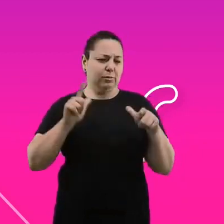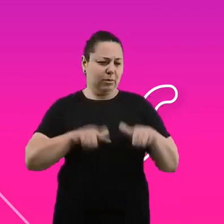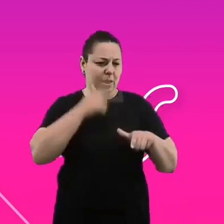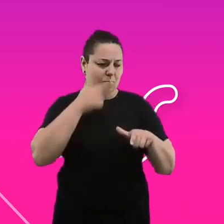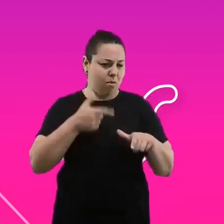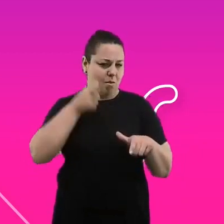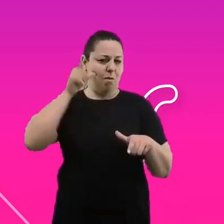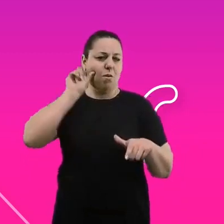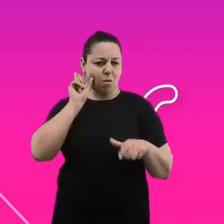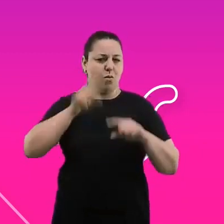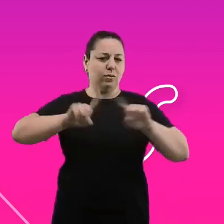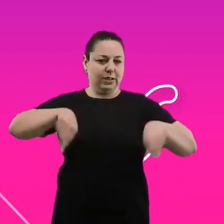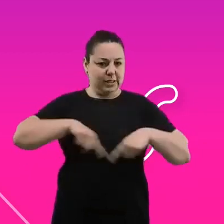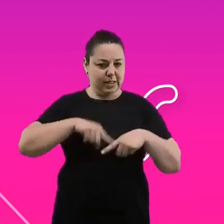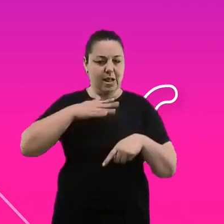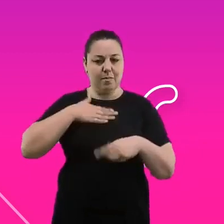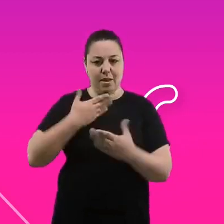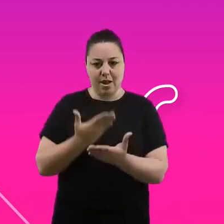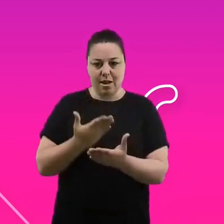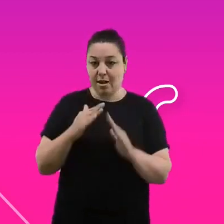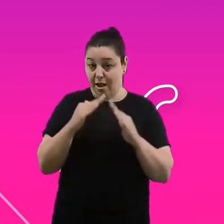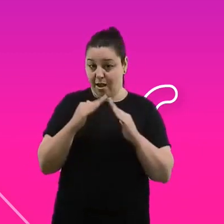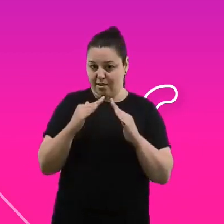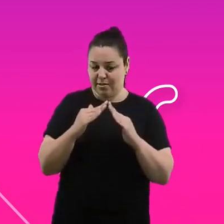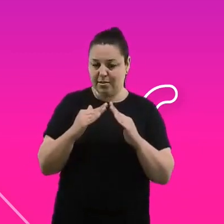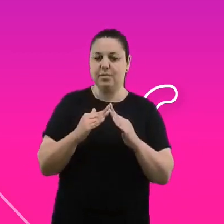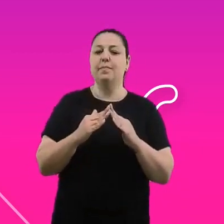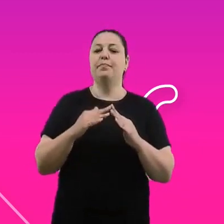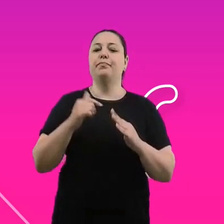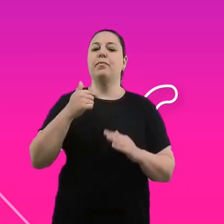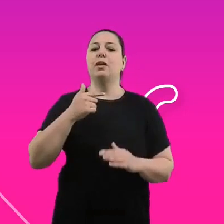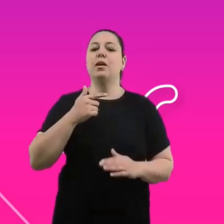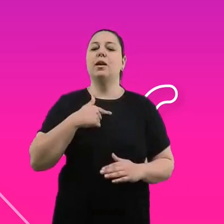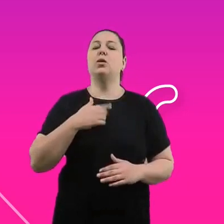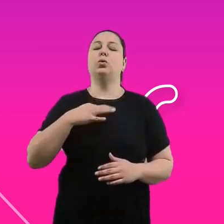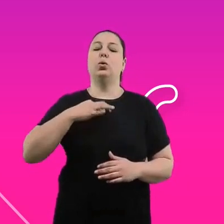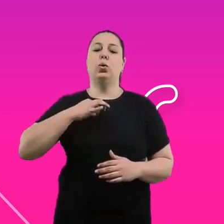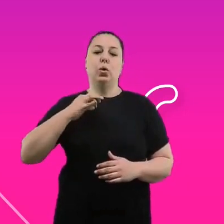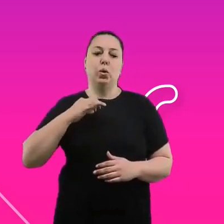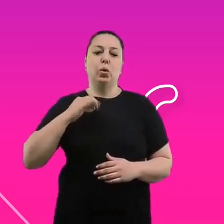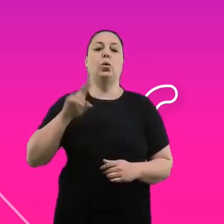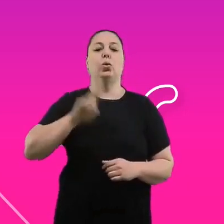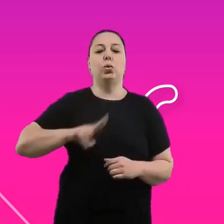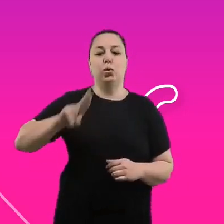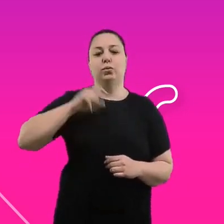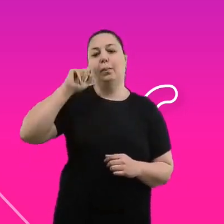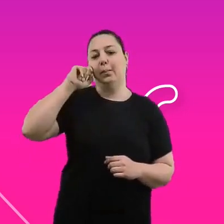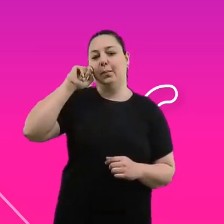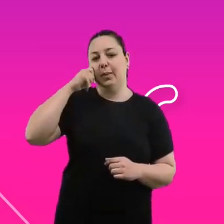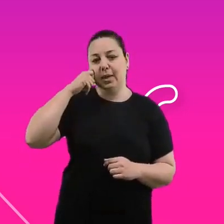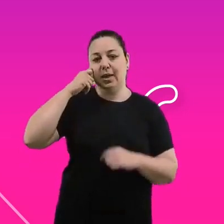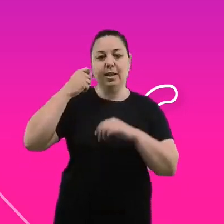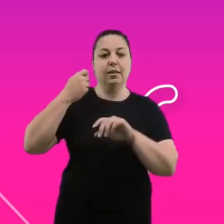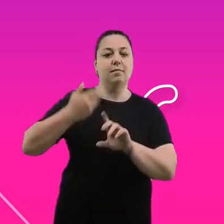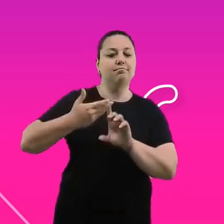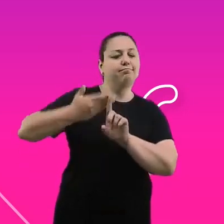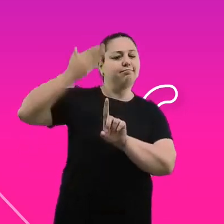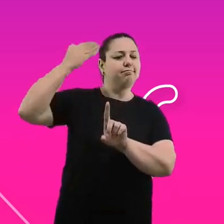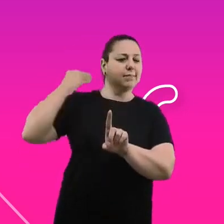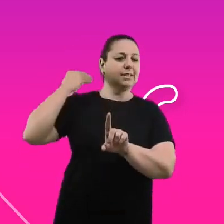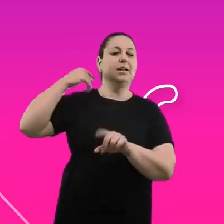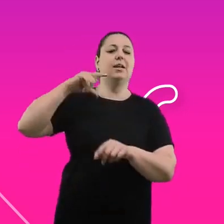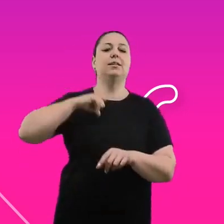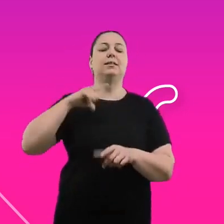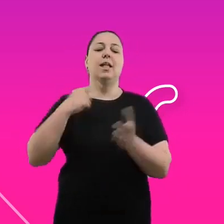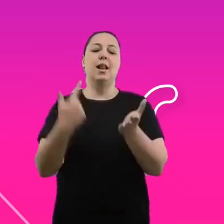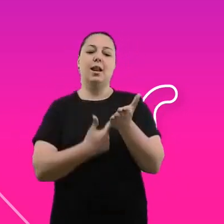vestindo, coincidentemente, uma mesma roupa preta. Atrás de mim tem alguns livros, tem um mapinha do mundo ali